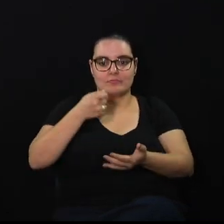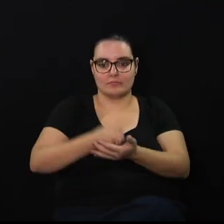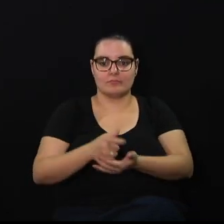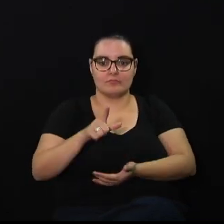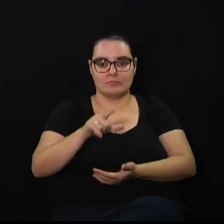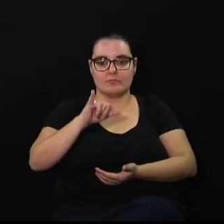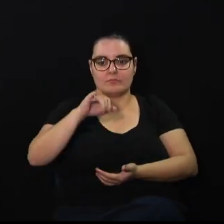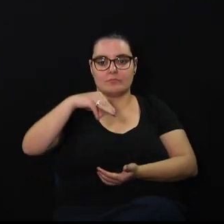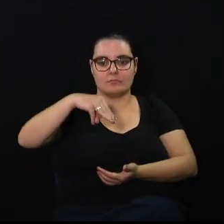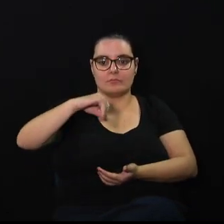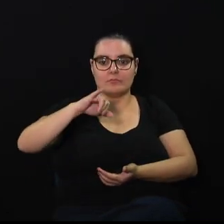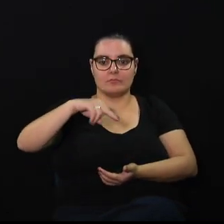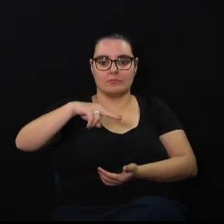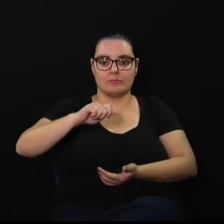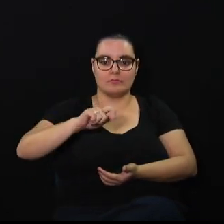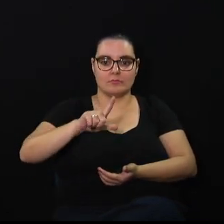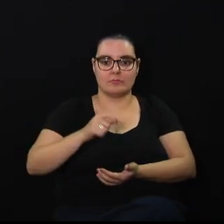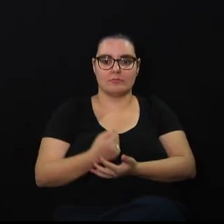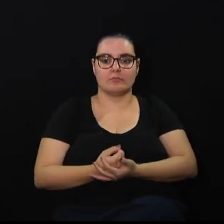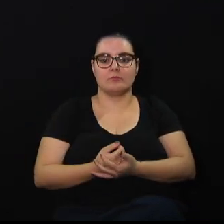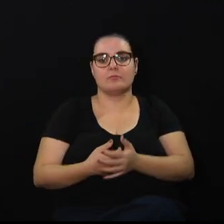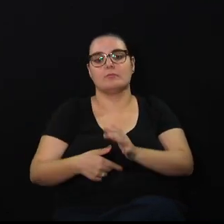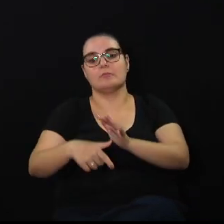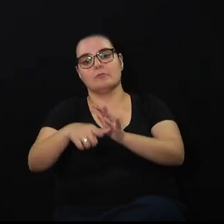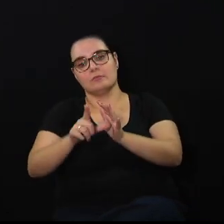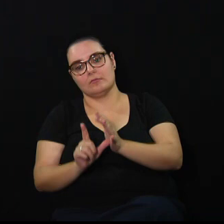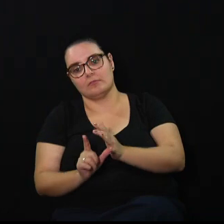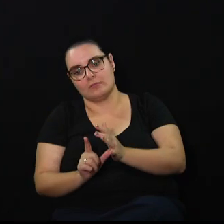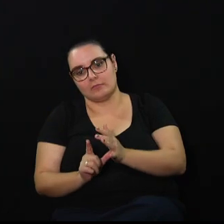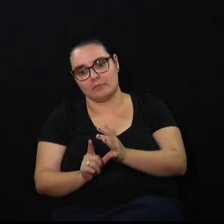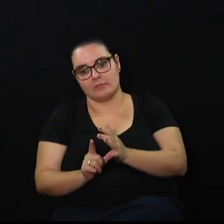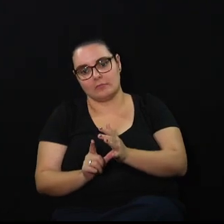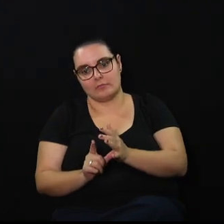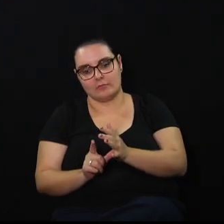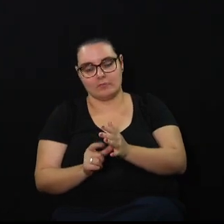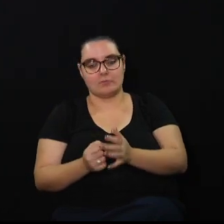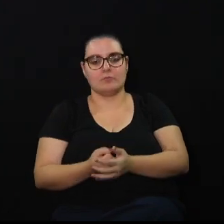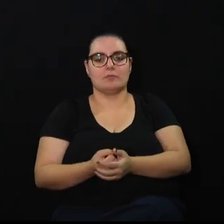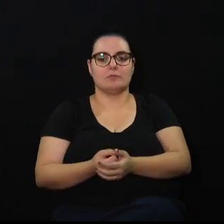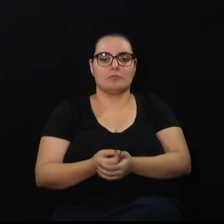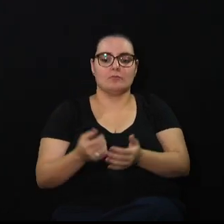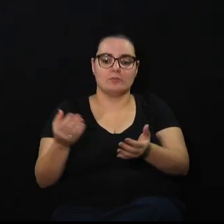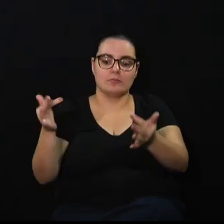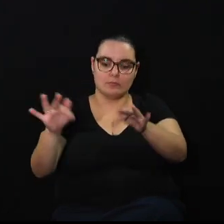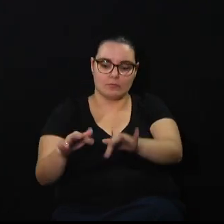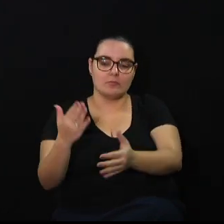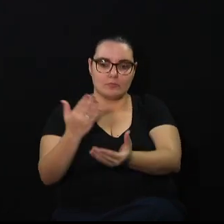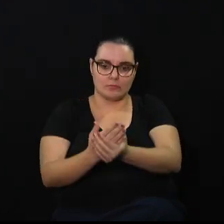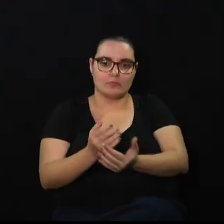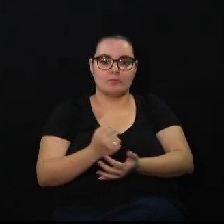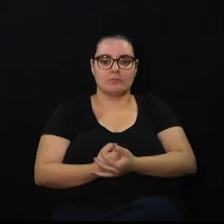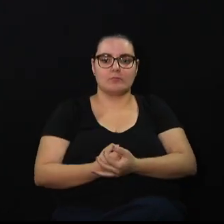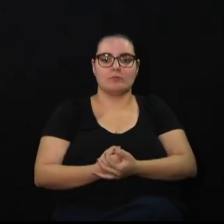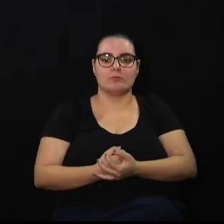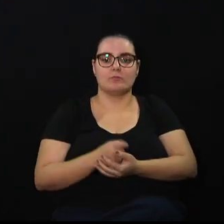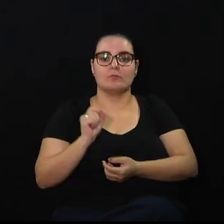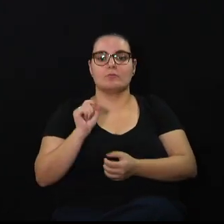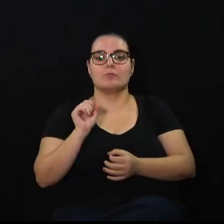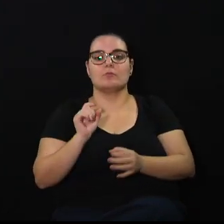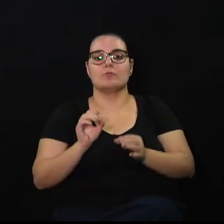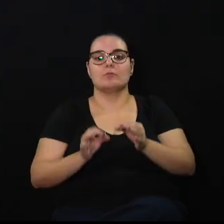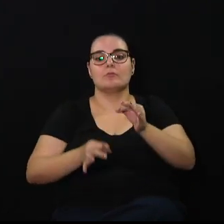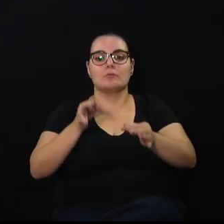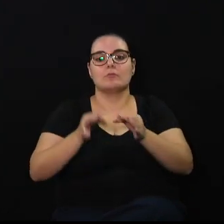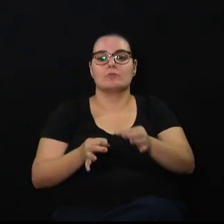antecipa o final do processo os efeitos das que a sentença traria então o que o juízo vai observar vai